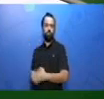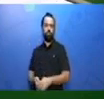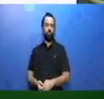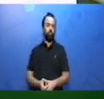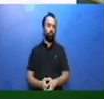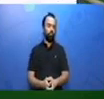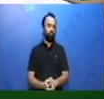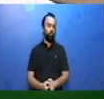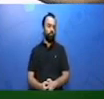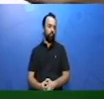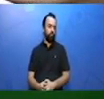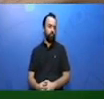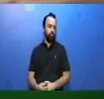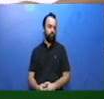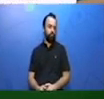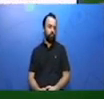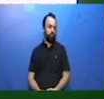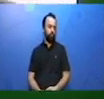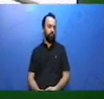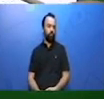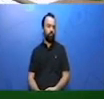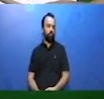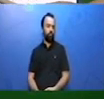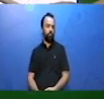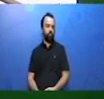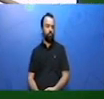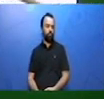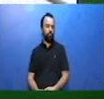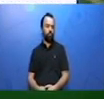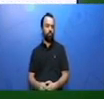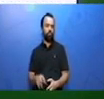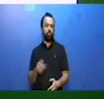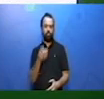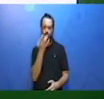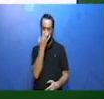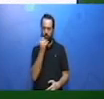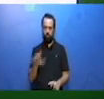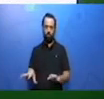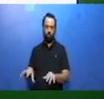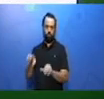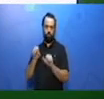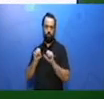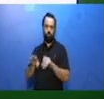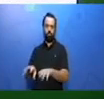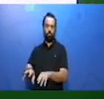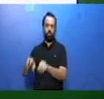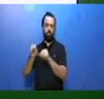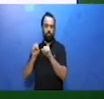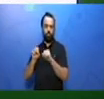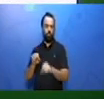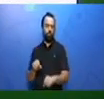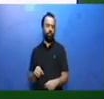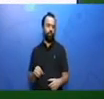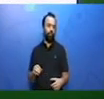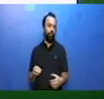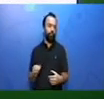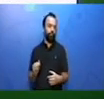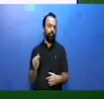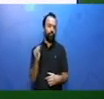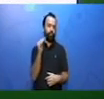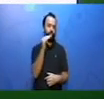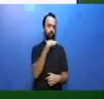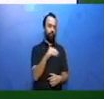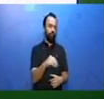estudar. Facinho, tá aqui. Coleta de lixo, recolha do lixo e encaminhamento